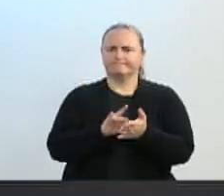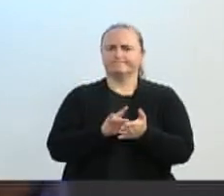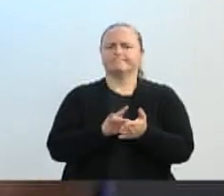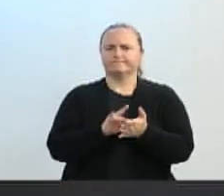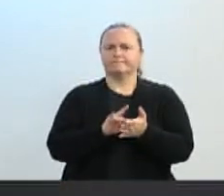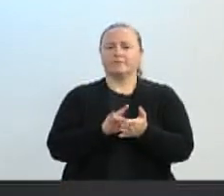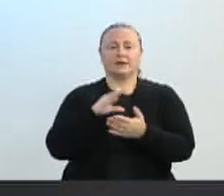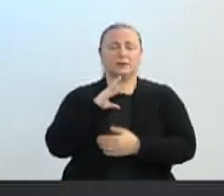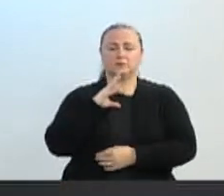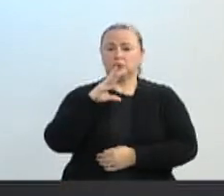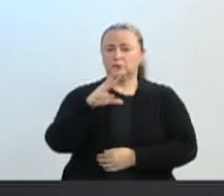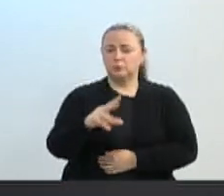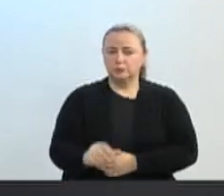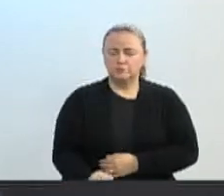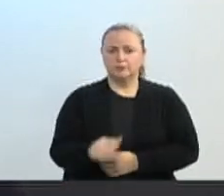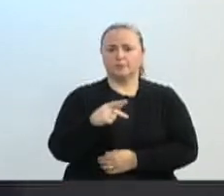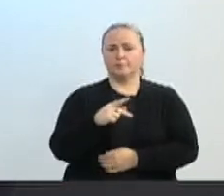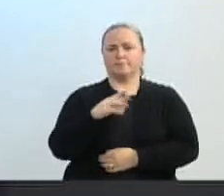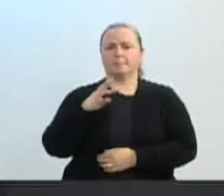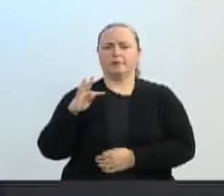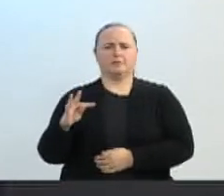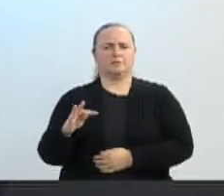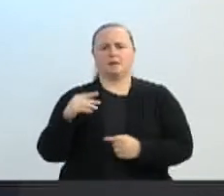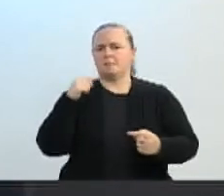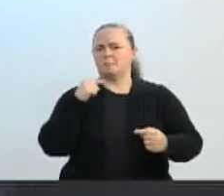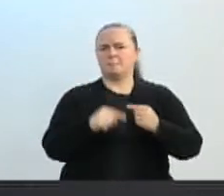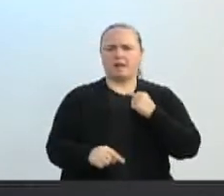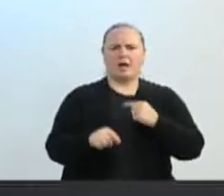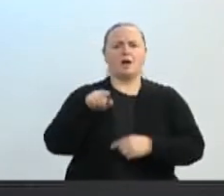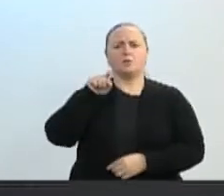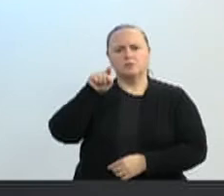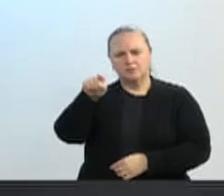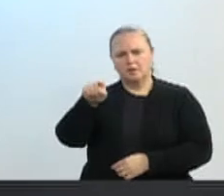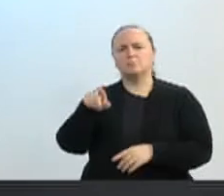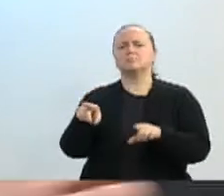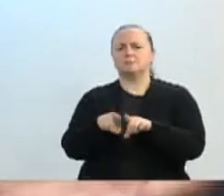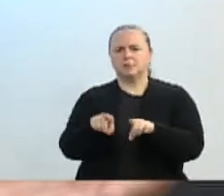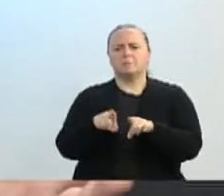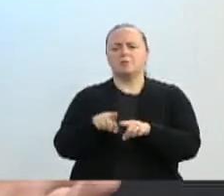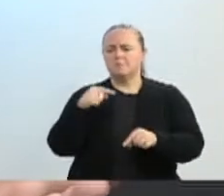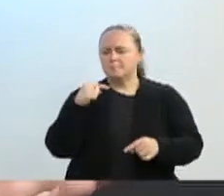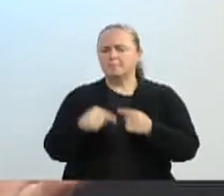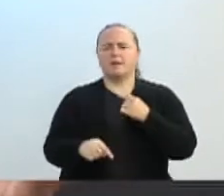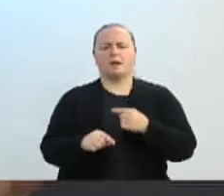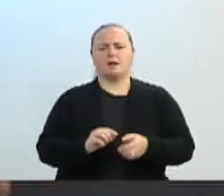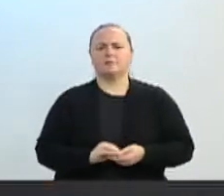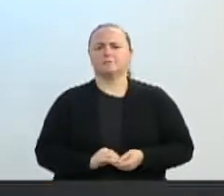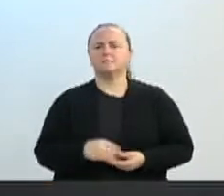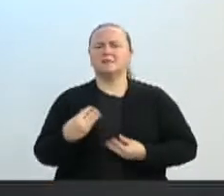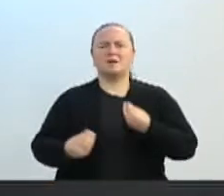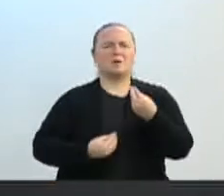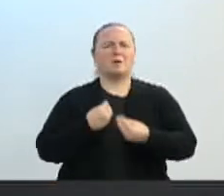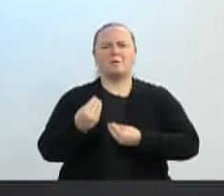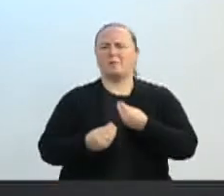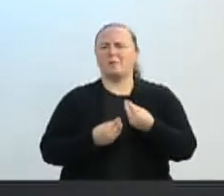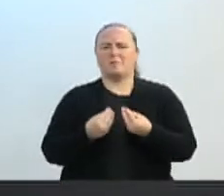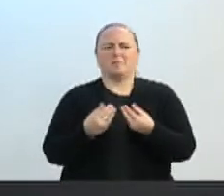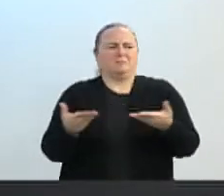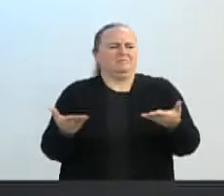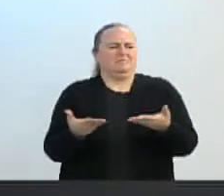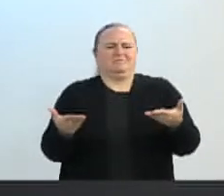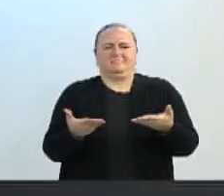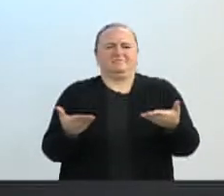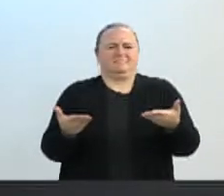massa, contra esse absurdo, esse escárnio, esse tapa na cara do povo brasileiro em plena pandemia, quando mais de 500 mil de